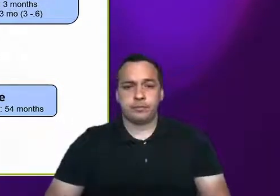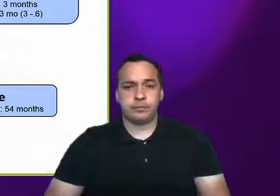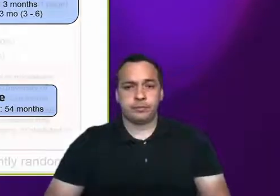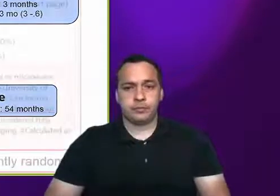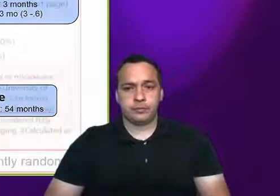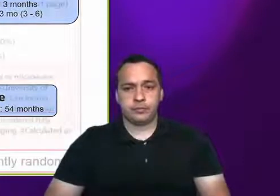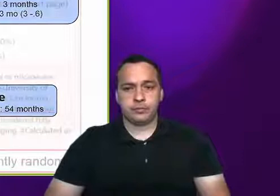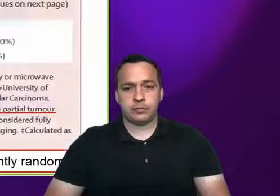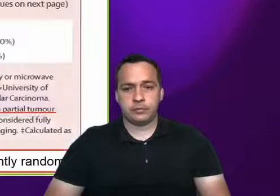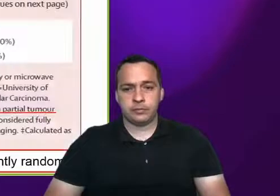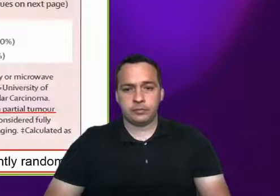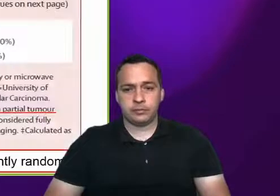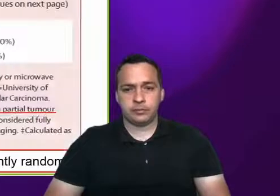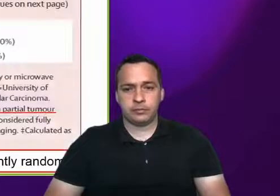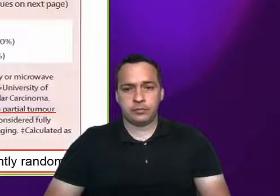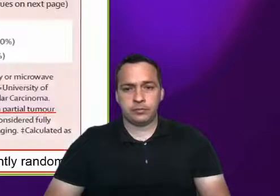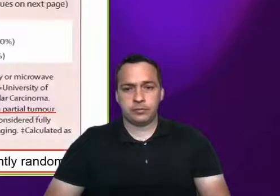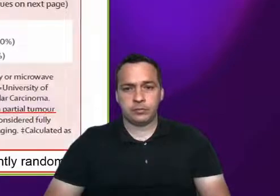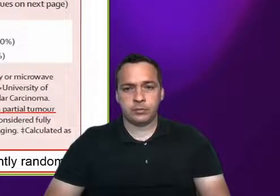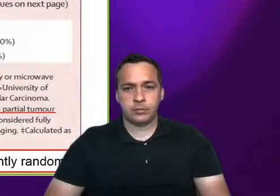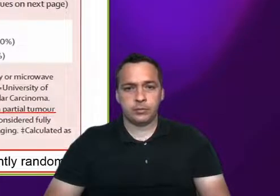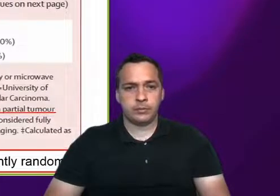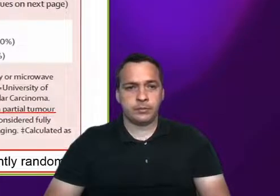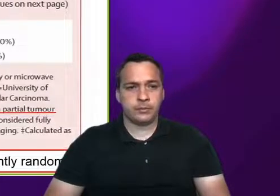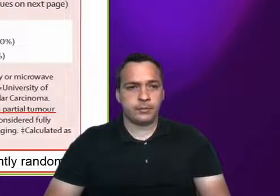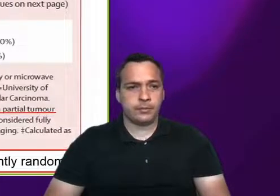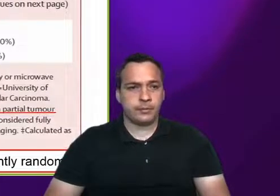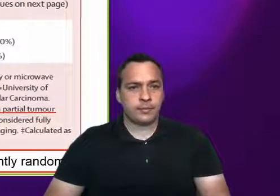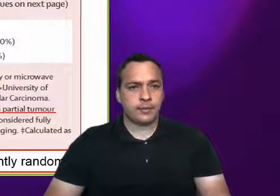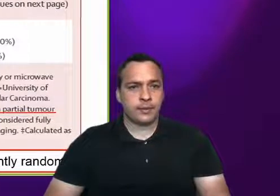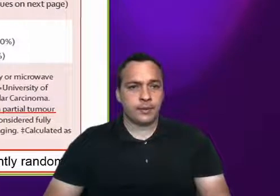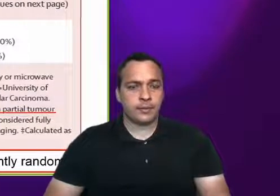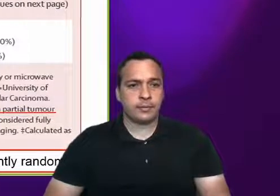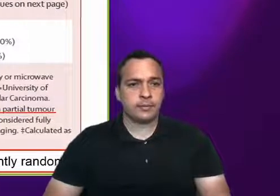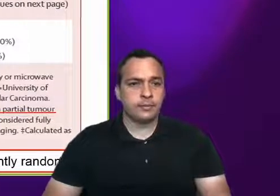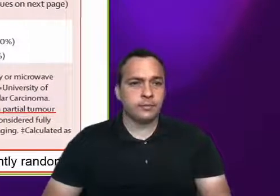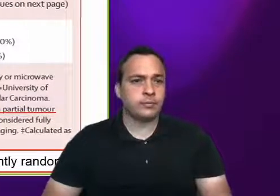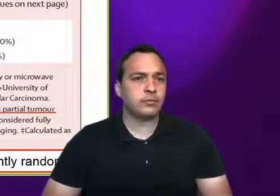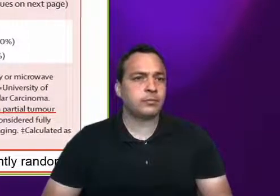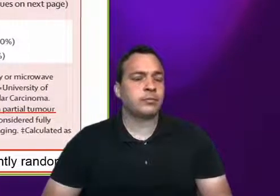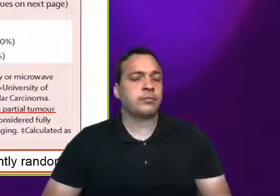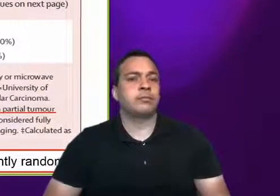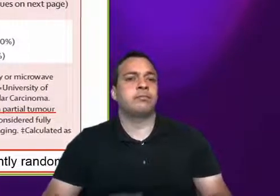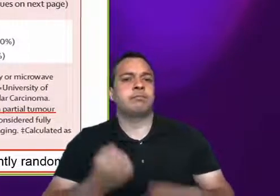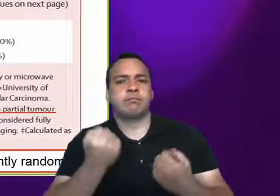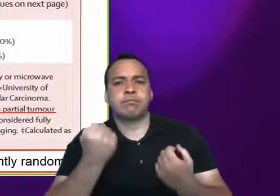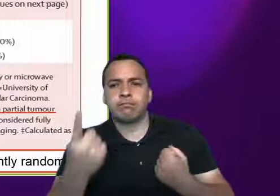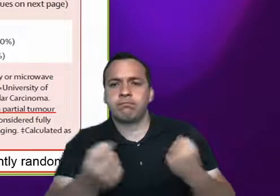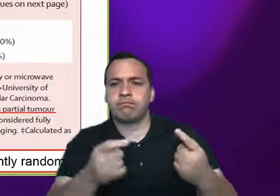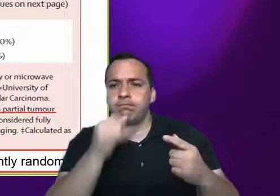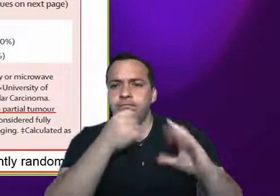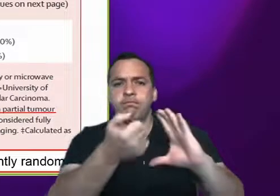23 pacientes continuaram no grupo controle. Algumas dessas características